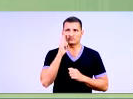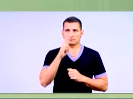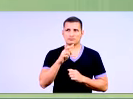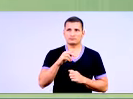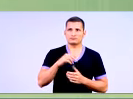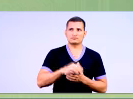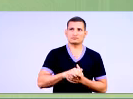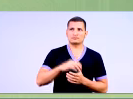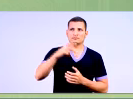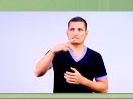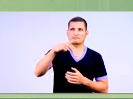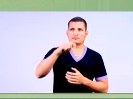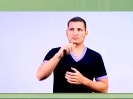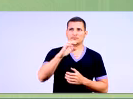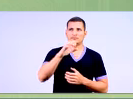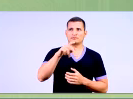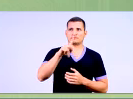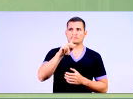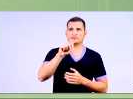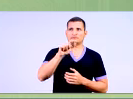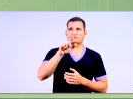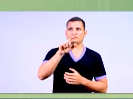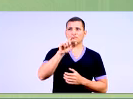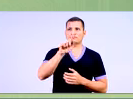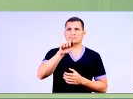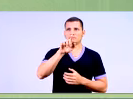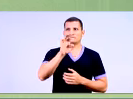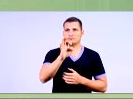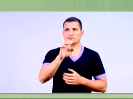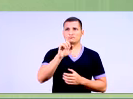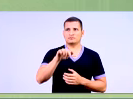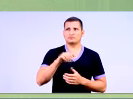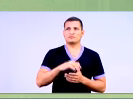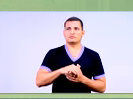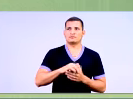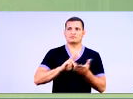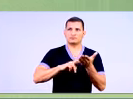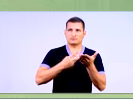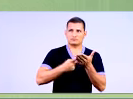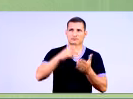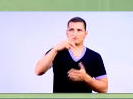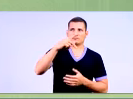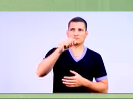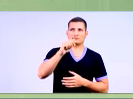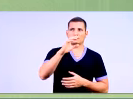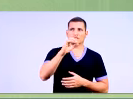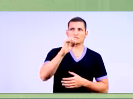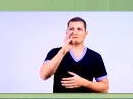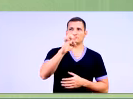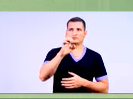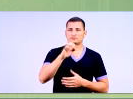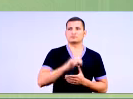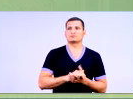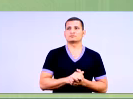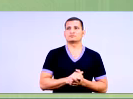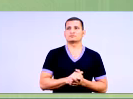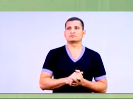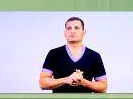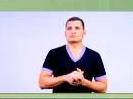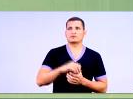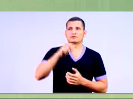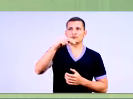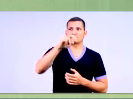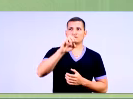package, né? Significa pacote. Isso aqui significa importar uma biblioteca. Isso aqui significa